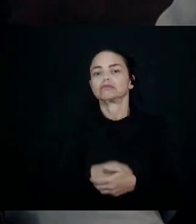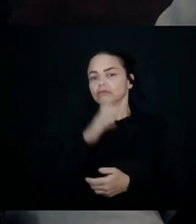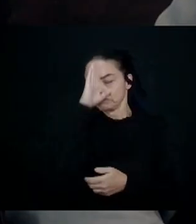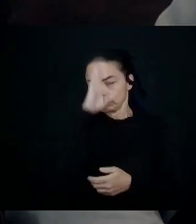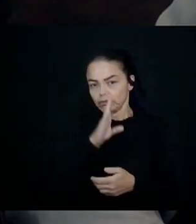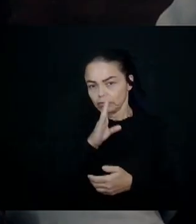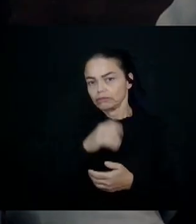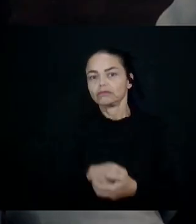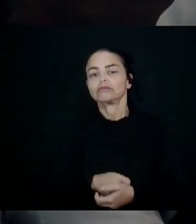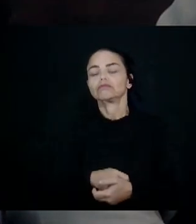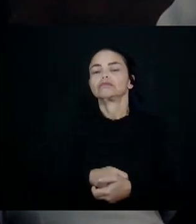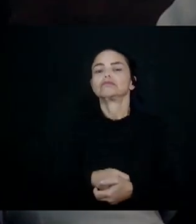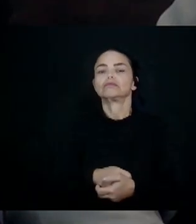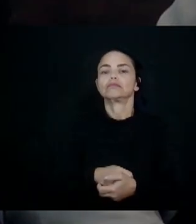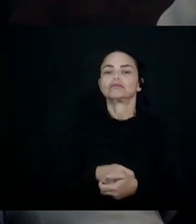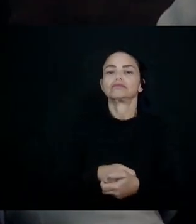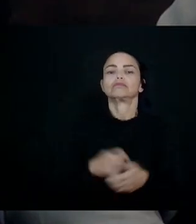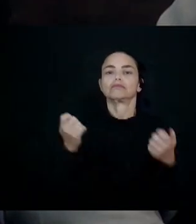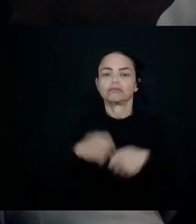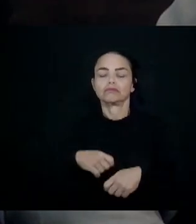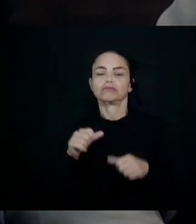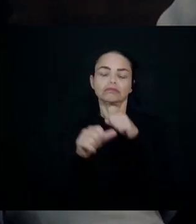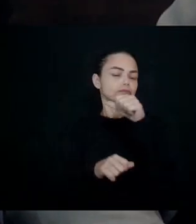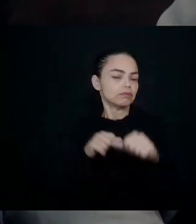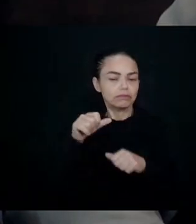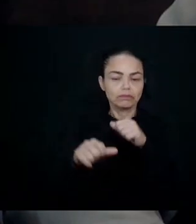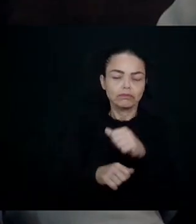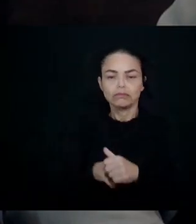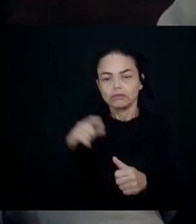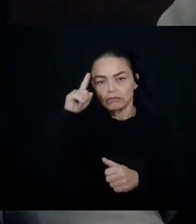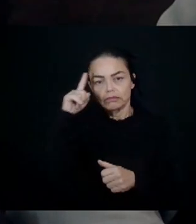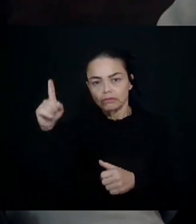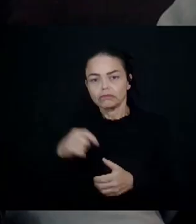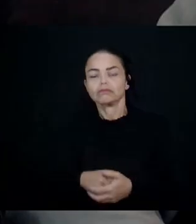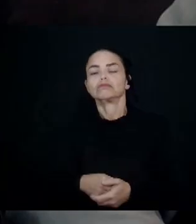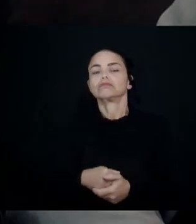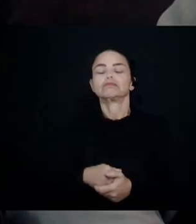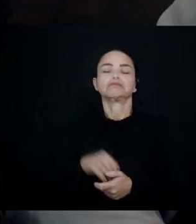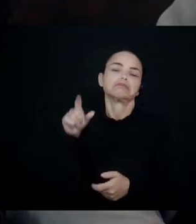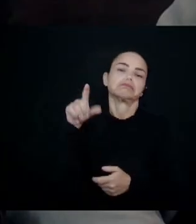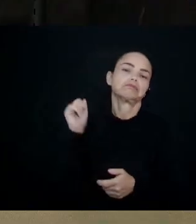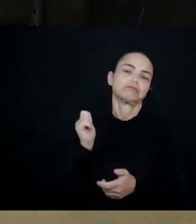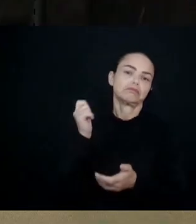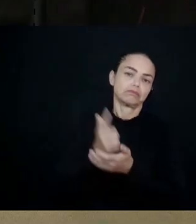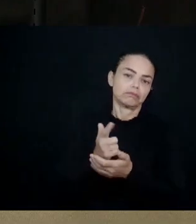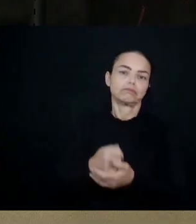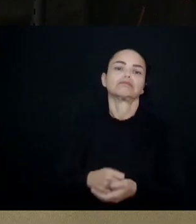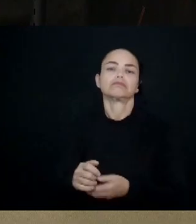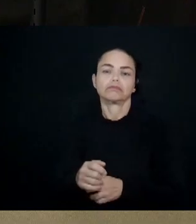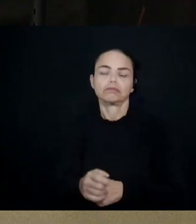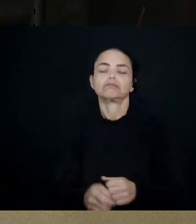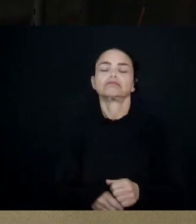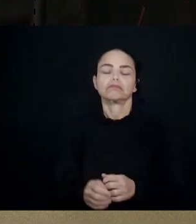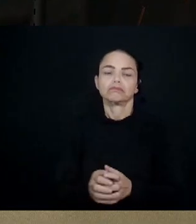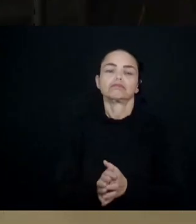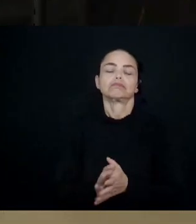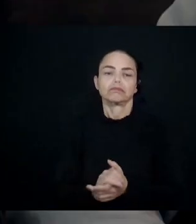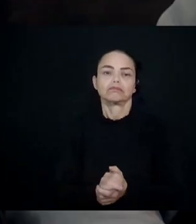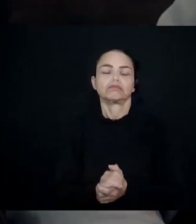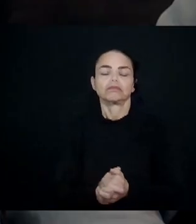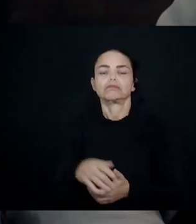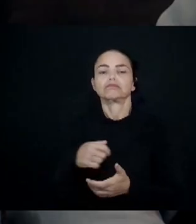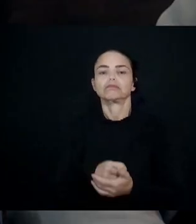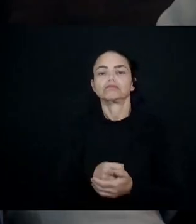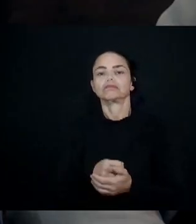então lá você vai poder ter algumas trocas por dia, mas tem uma opção paga que você casos também... específicos, sim, né? Caso